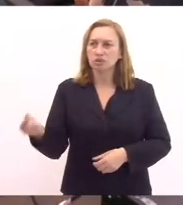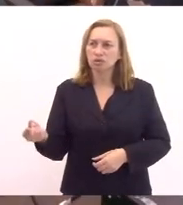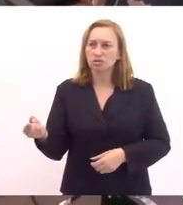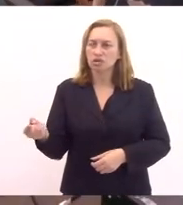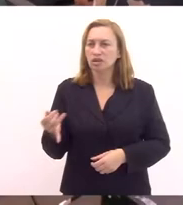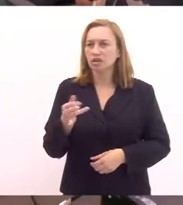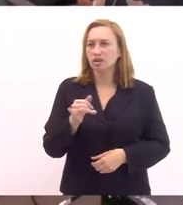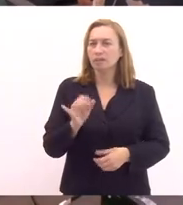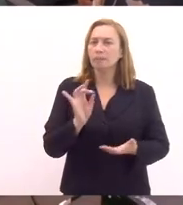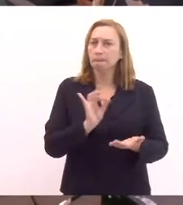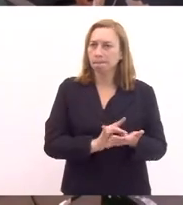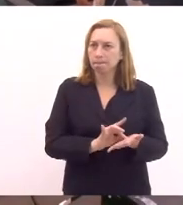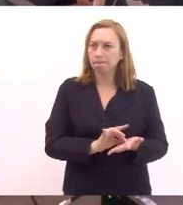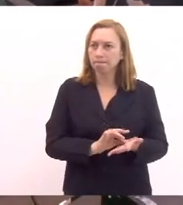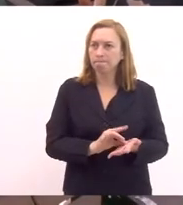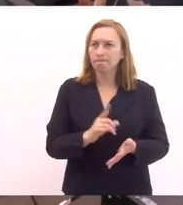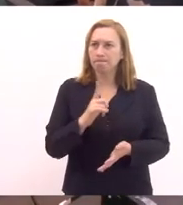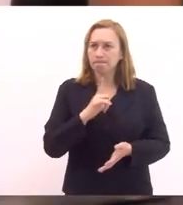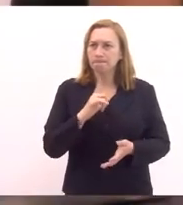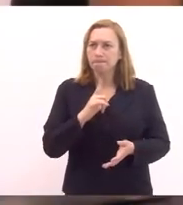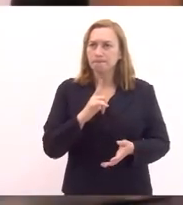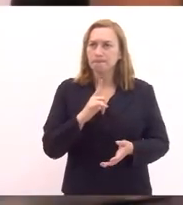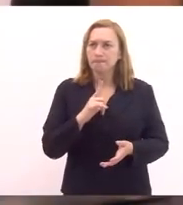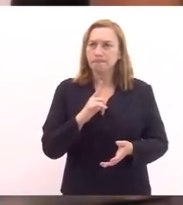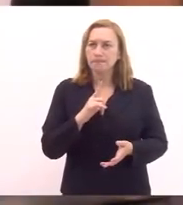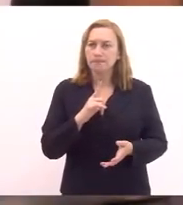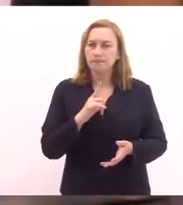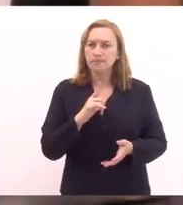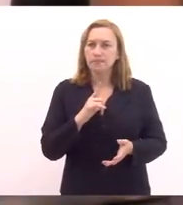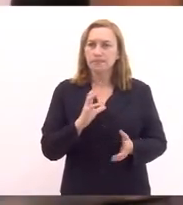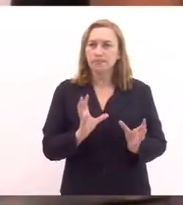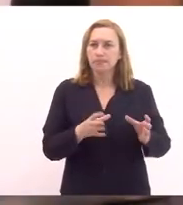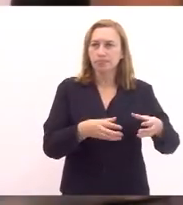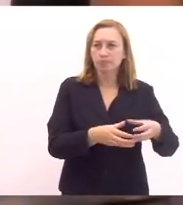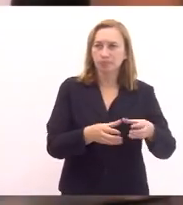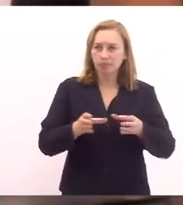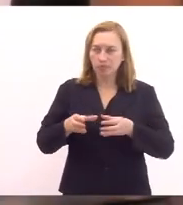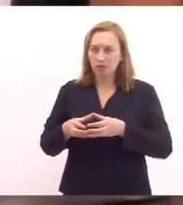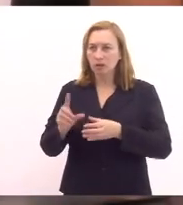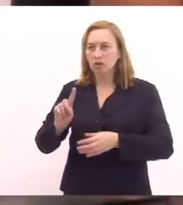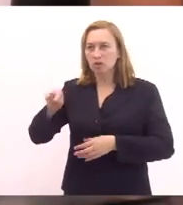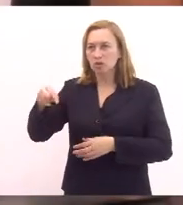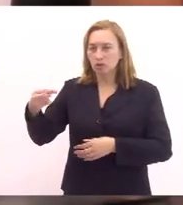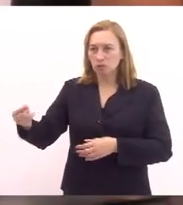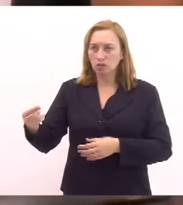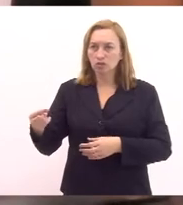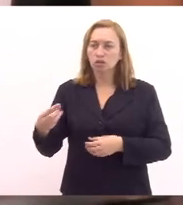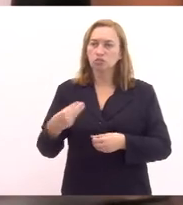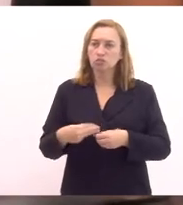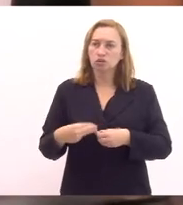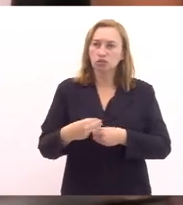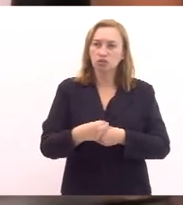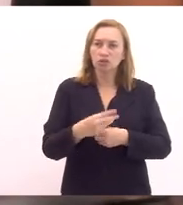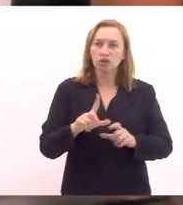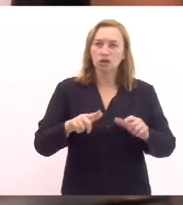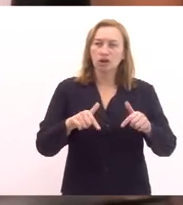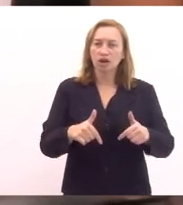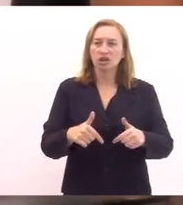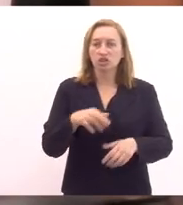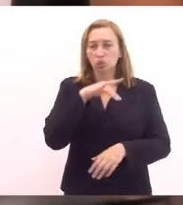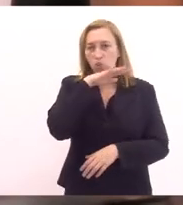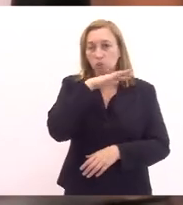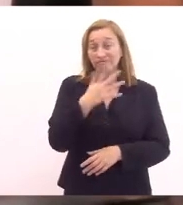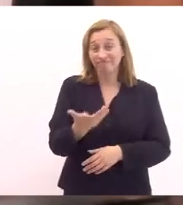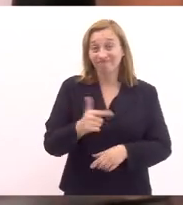né enfim na realidade a gente tem uma constatação de que os comitês nos outros nos demais municípios funcionam muito